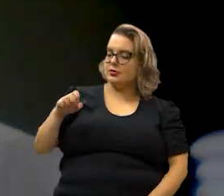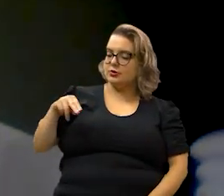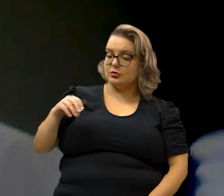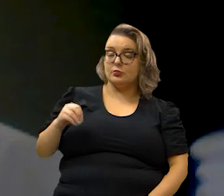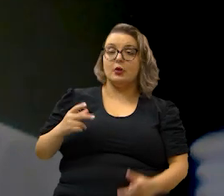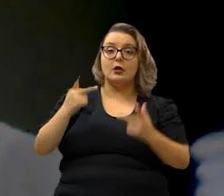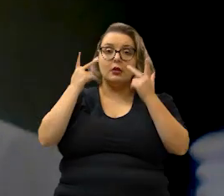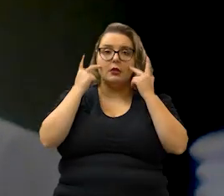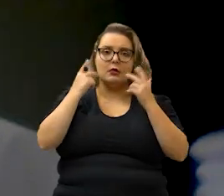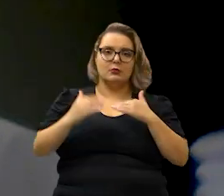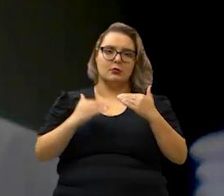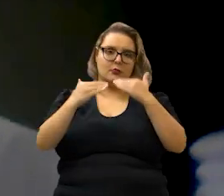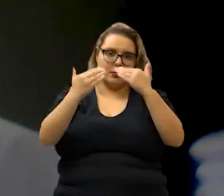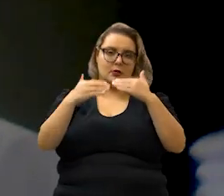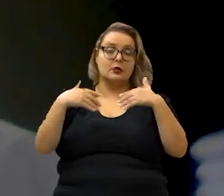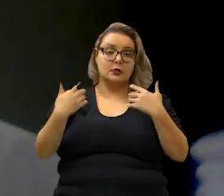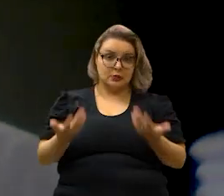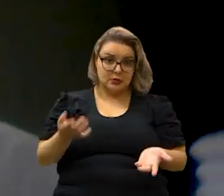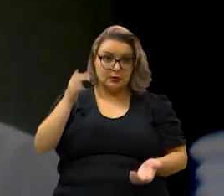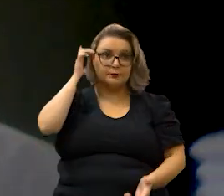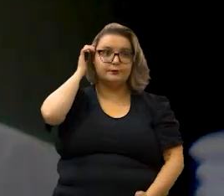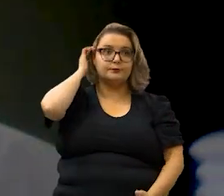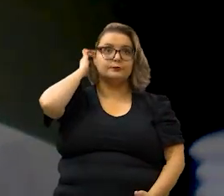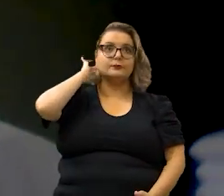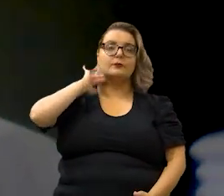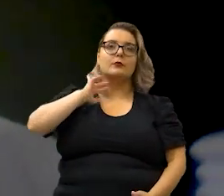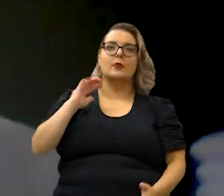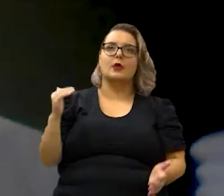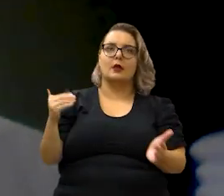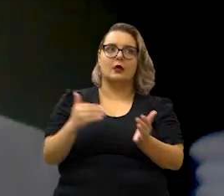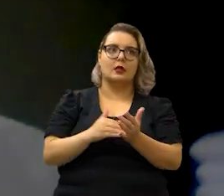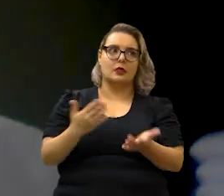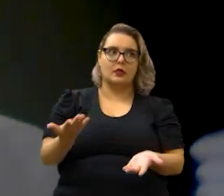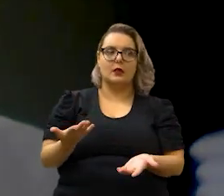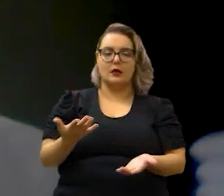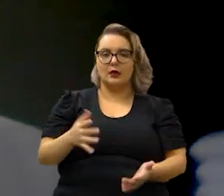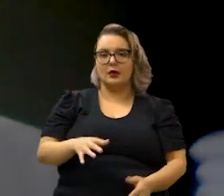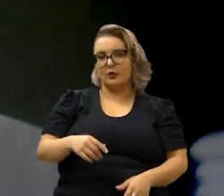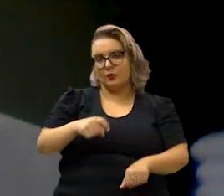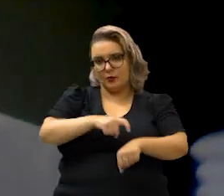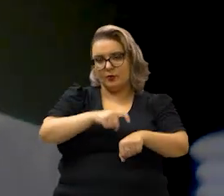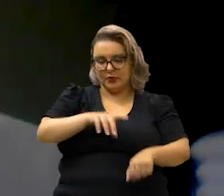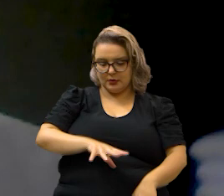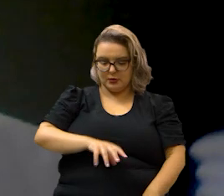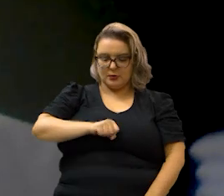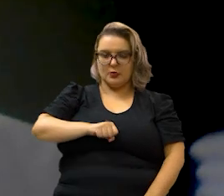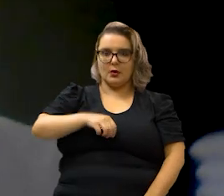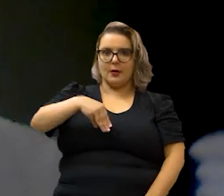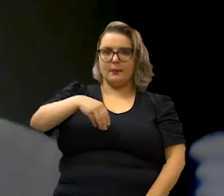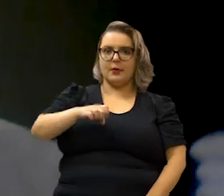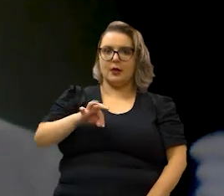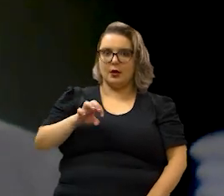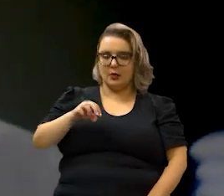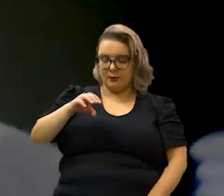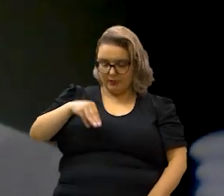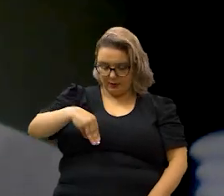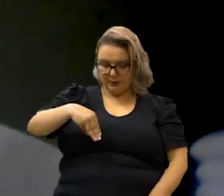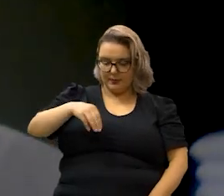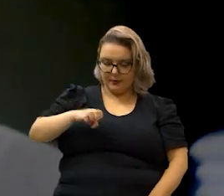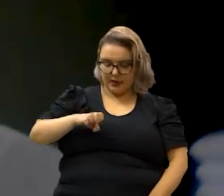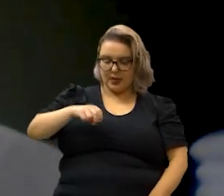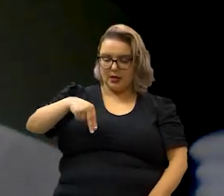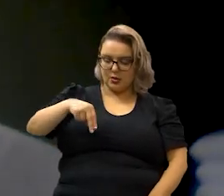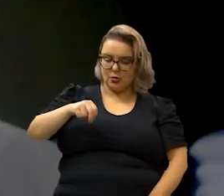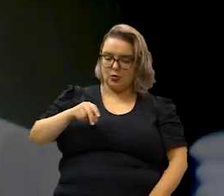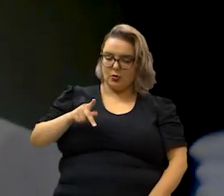naturalmente produzido. Então, até essa faixa, esta proteção as diferencia